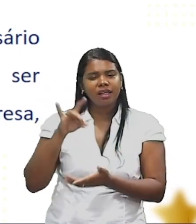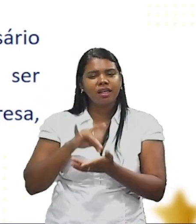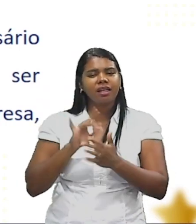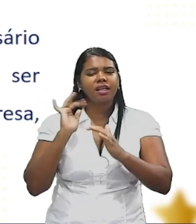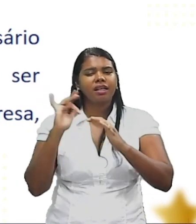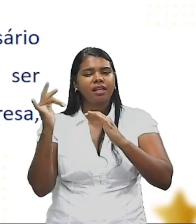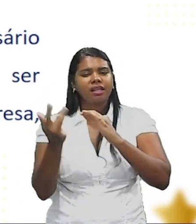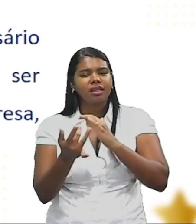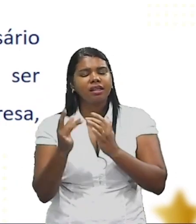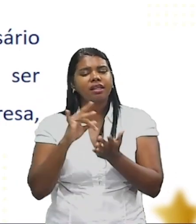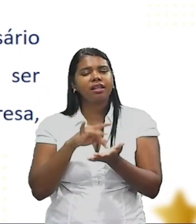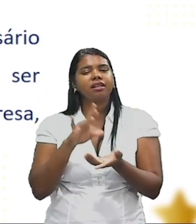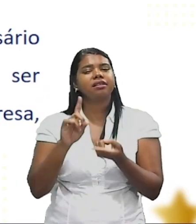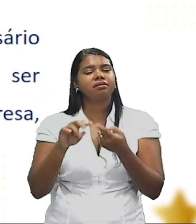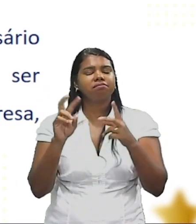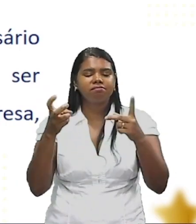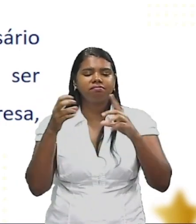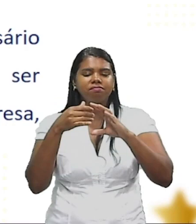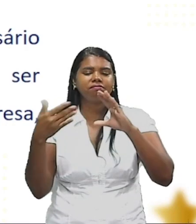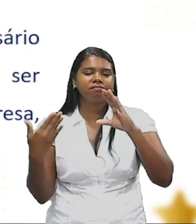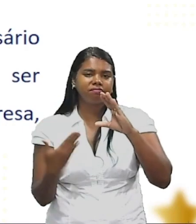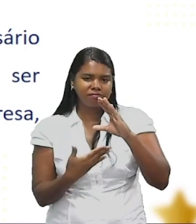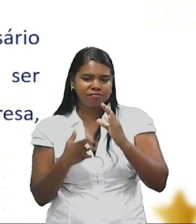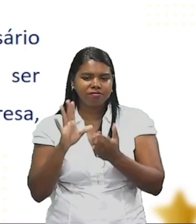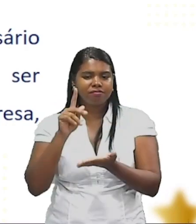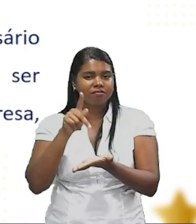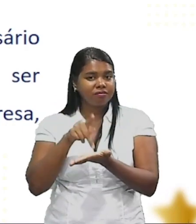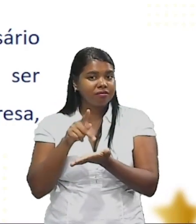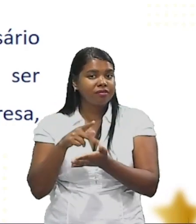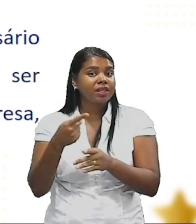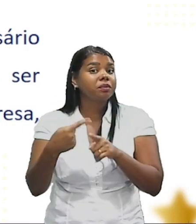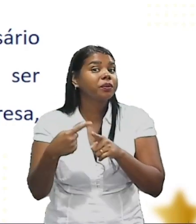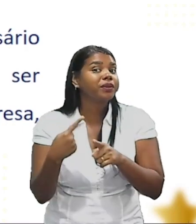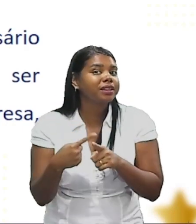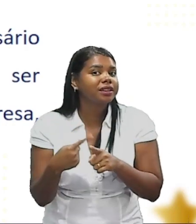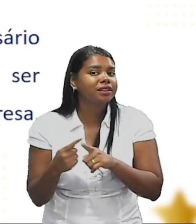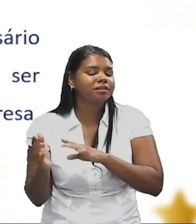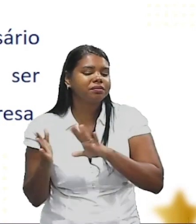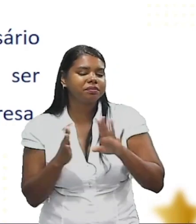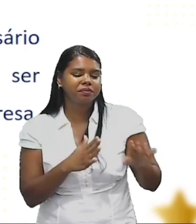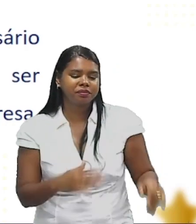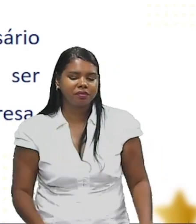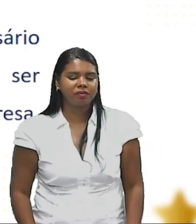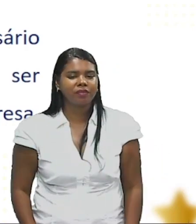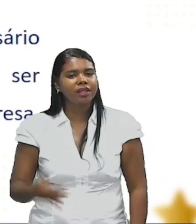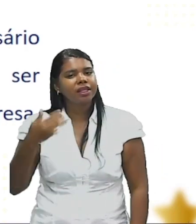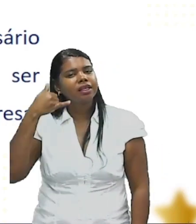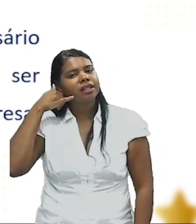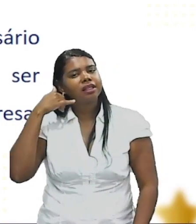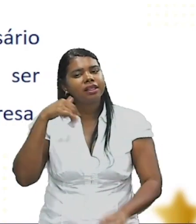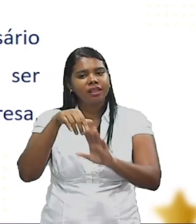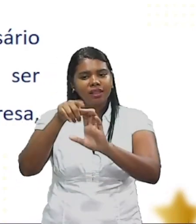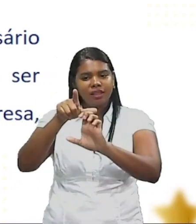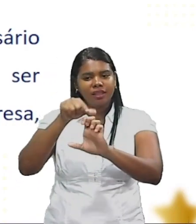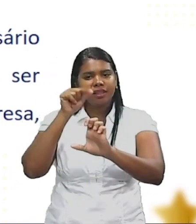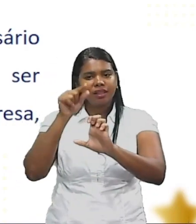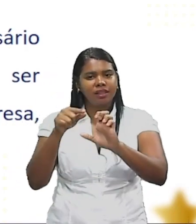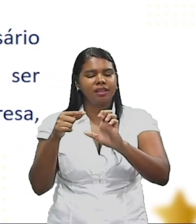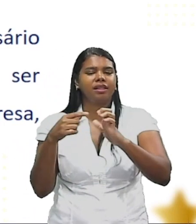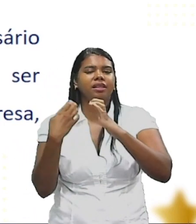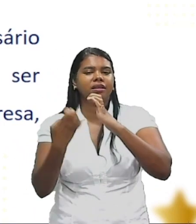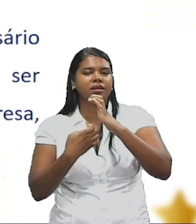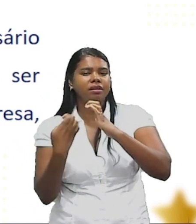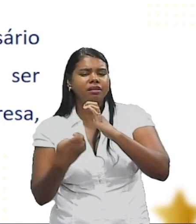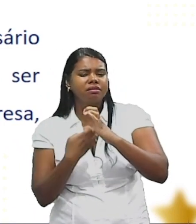tudo isso é caracterizado como o momento da verdade. Por quê? Vamos dizer que eu ligue para a empresa e a empresa não me trate tão bem, com um